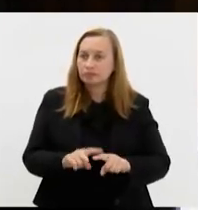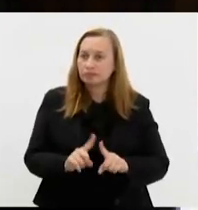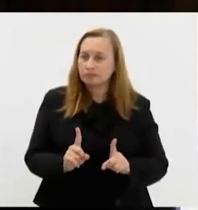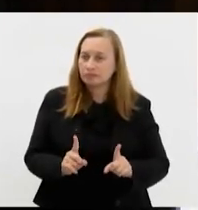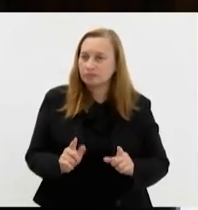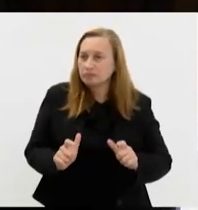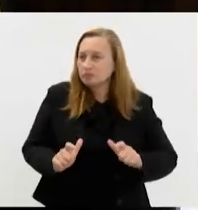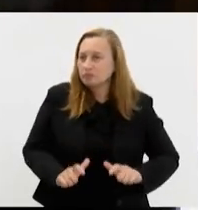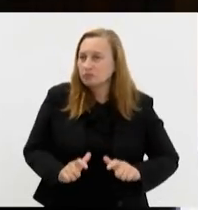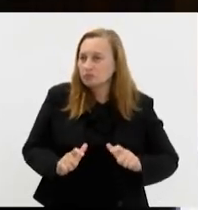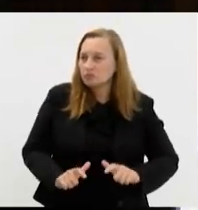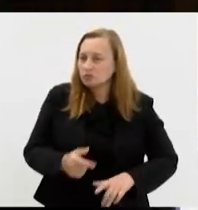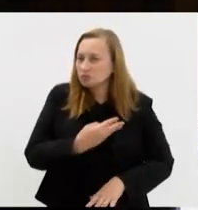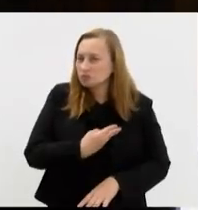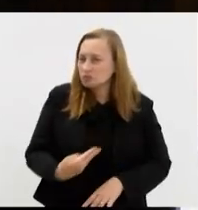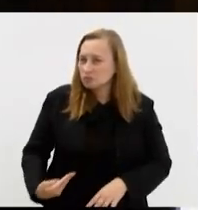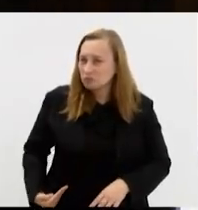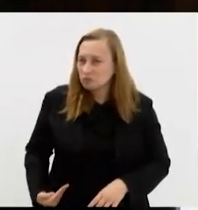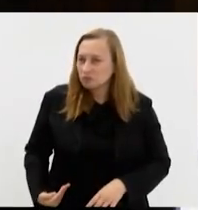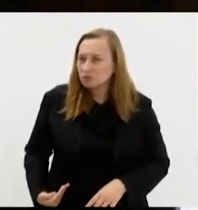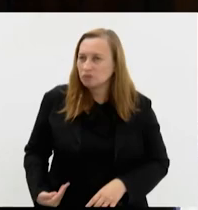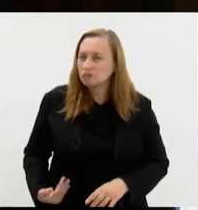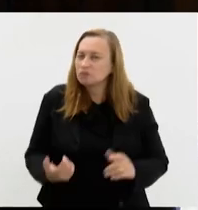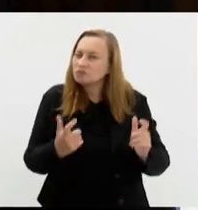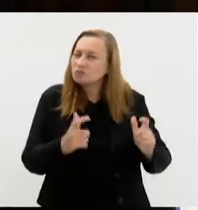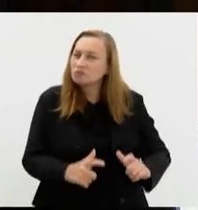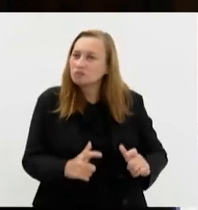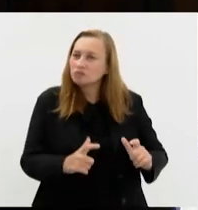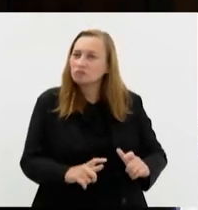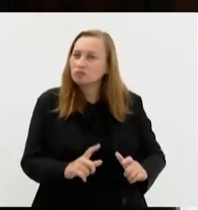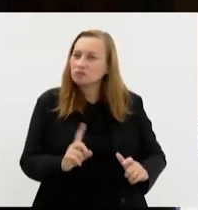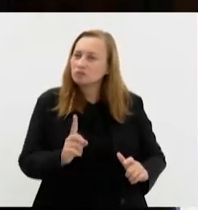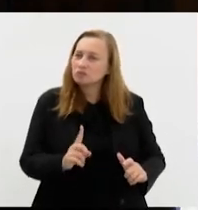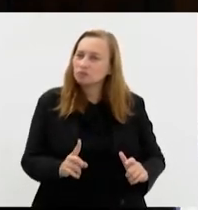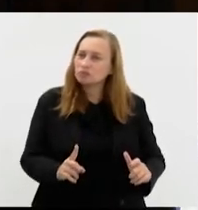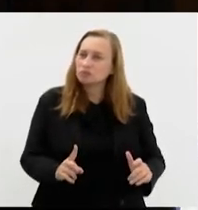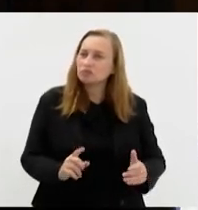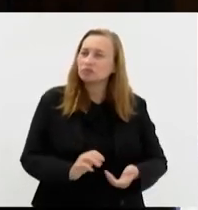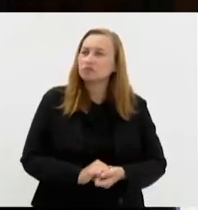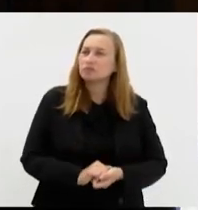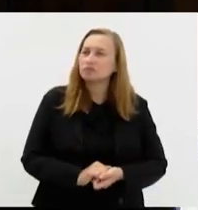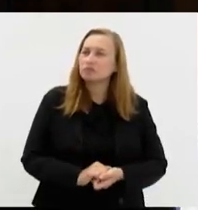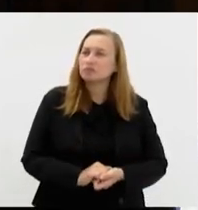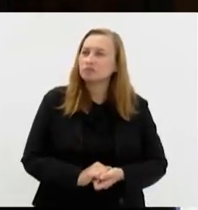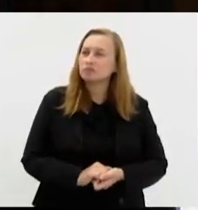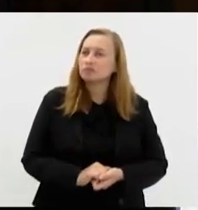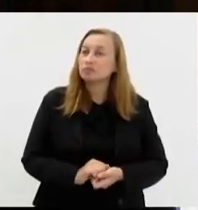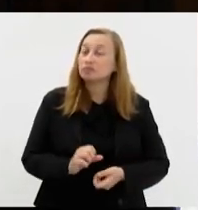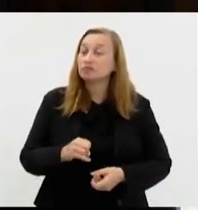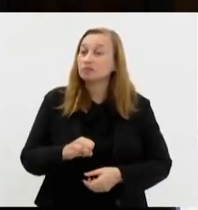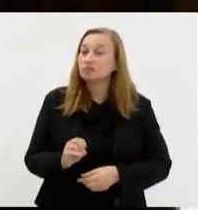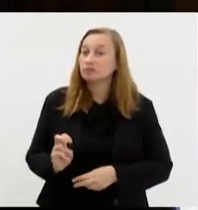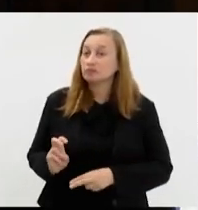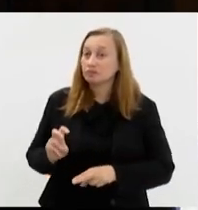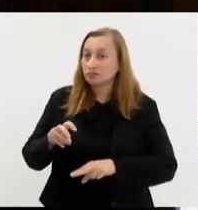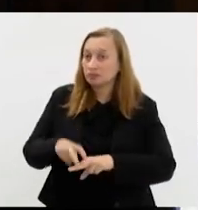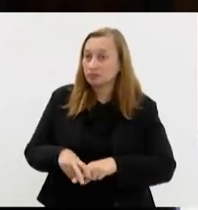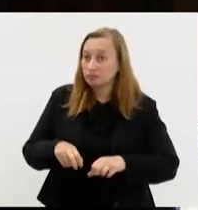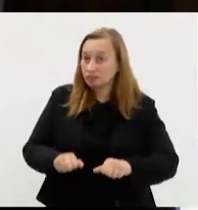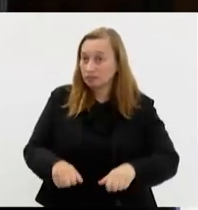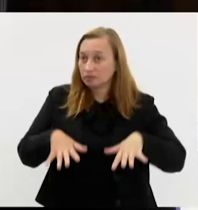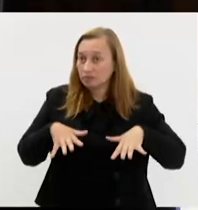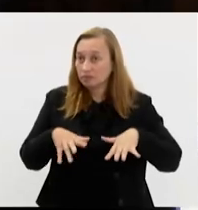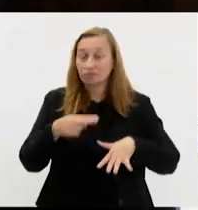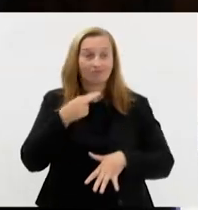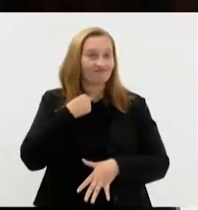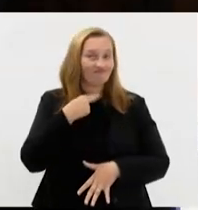o local público aquele específico local não for franqueado a todos e se for essa cadeirinha aqui ó essa mesa aí já não